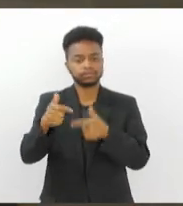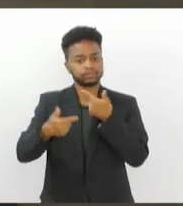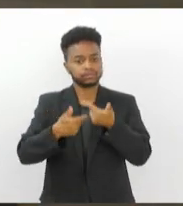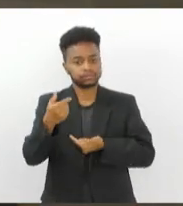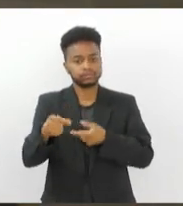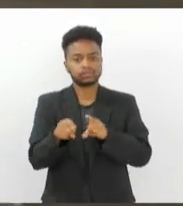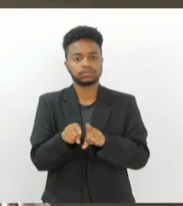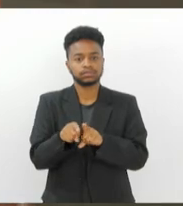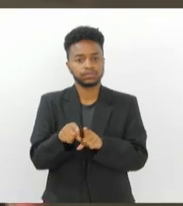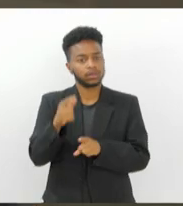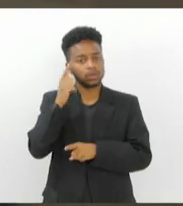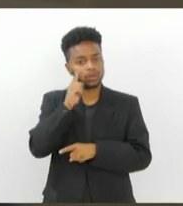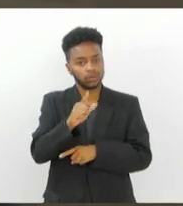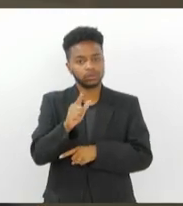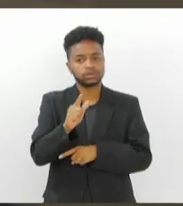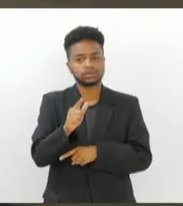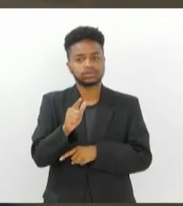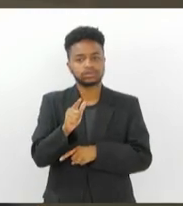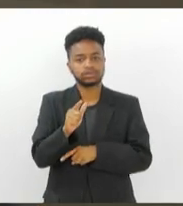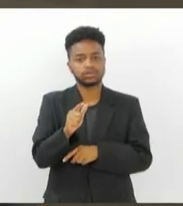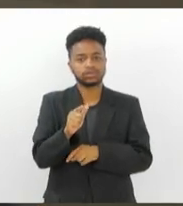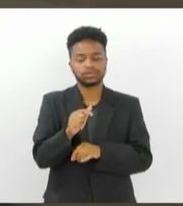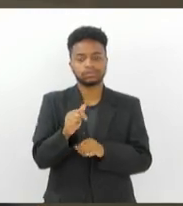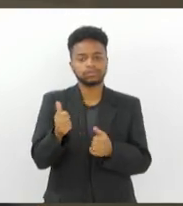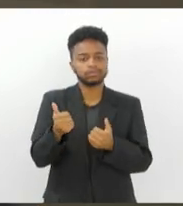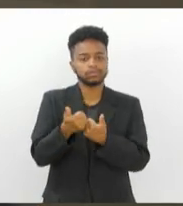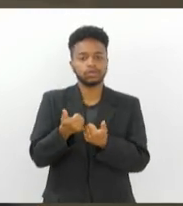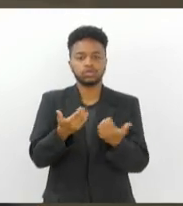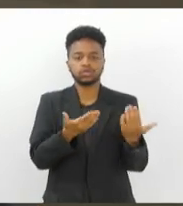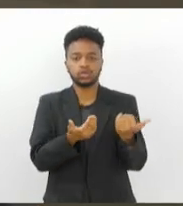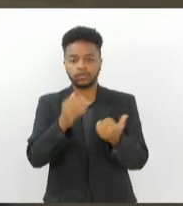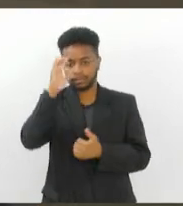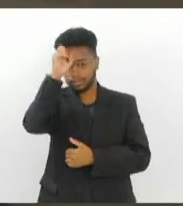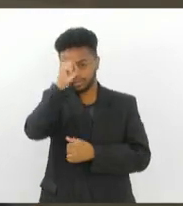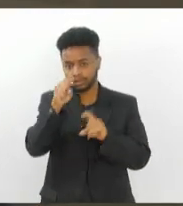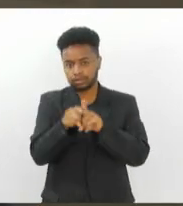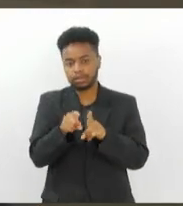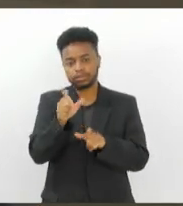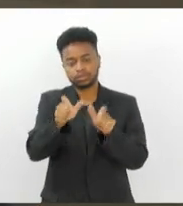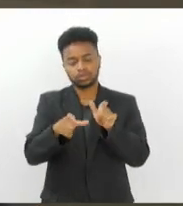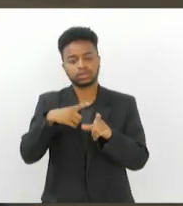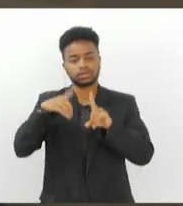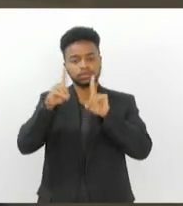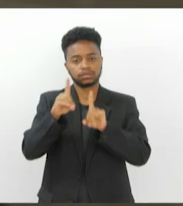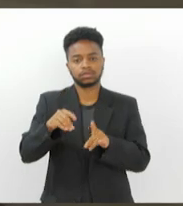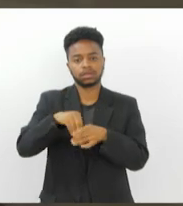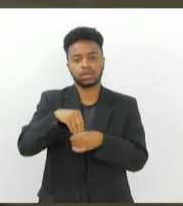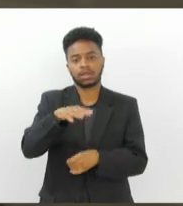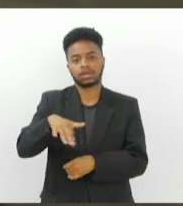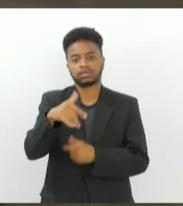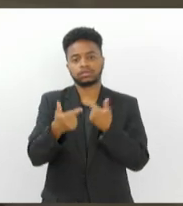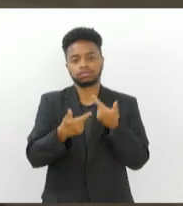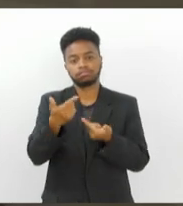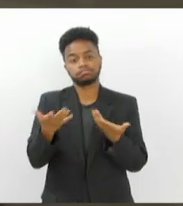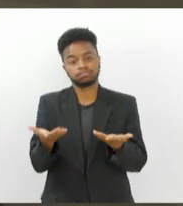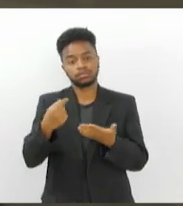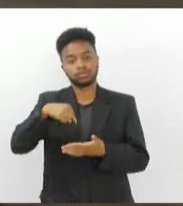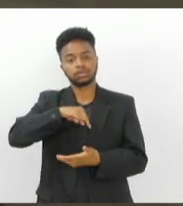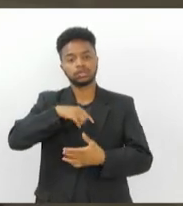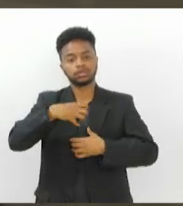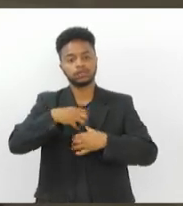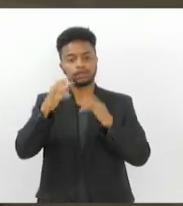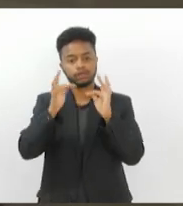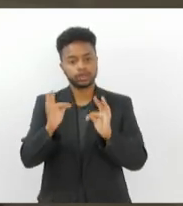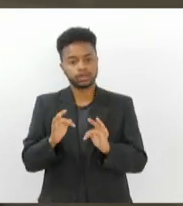completar essa parte do jovem aprendiz essa parte das pessoas com deficiência dentro do mercado de trabalho então assim a gente tá muito feliz dessa